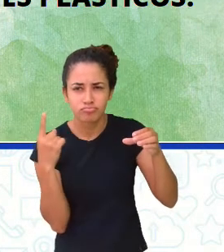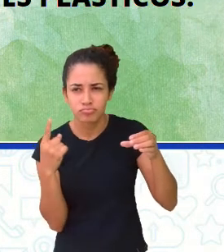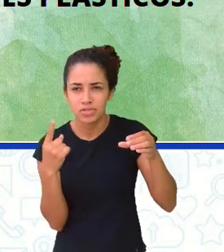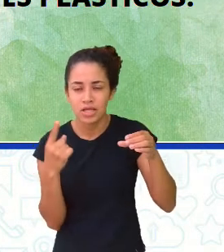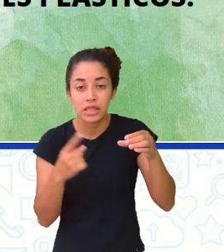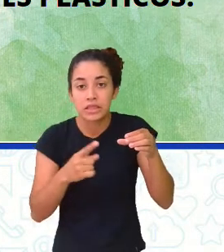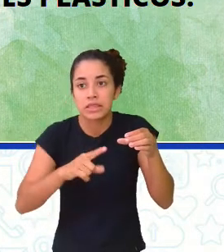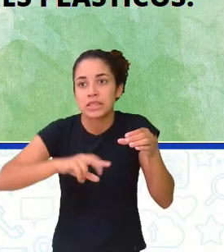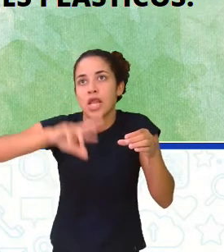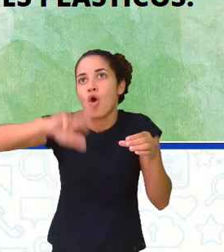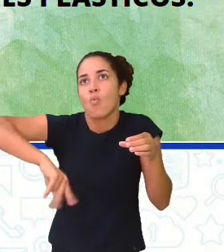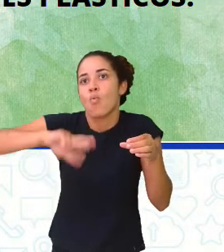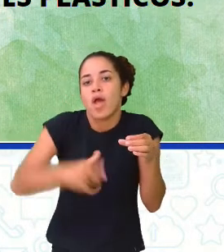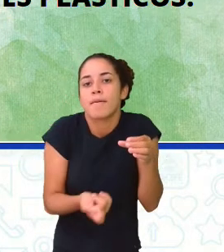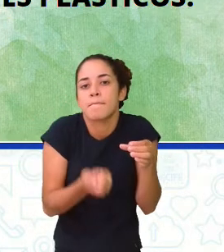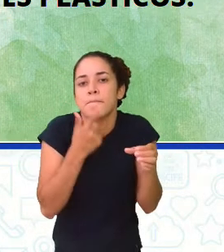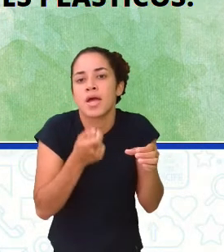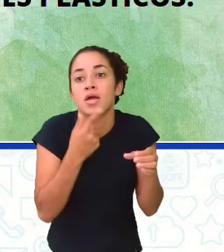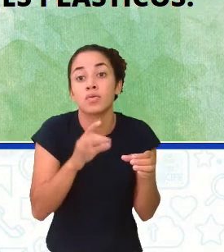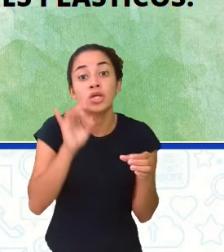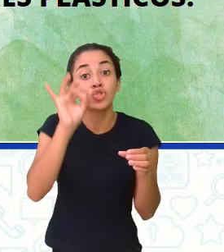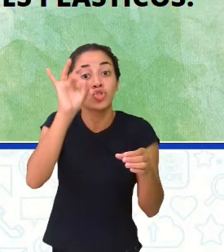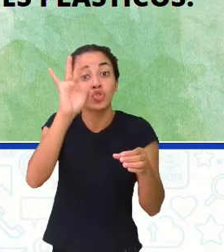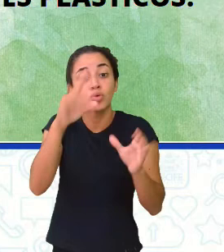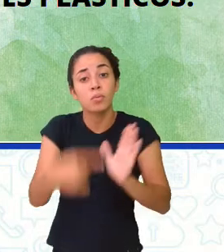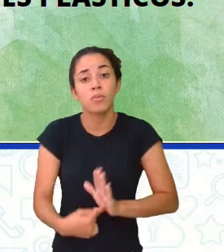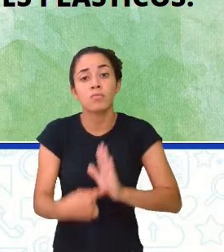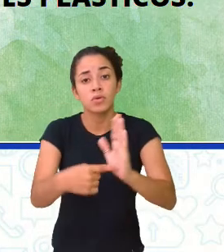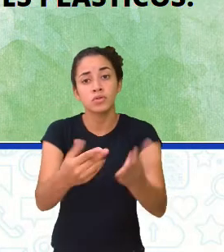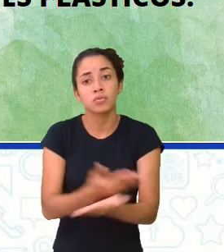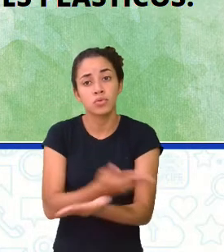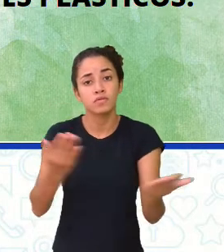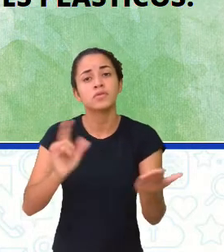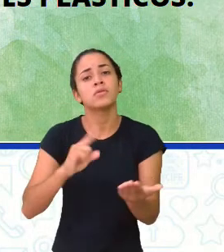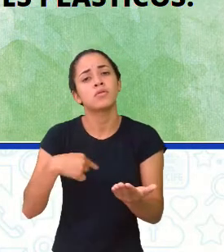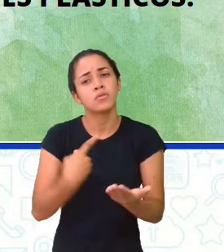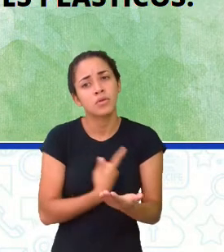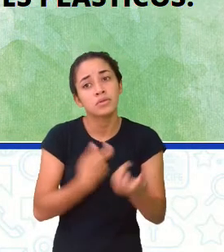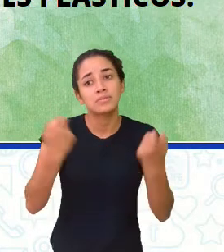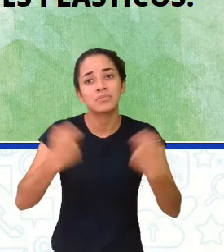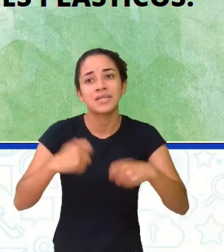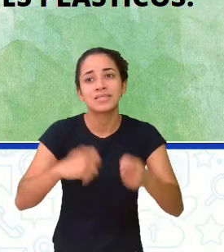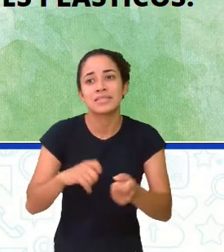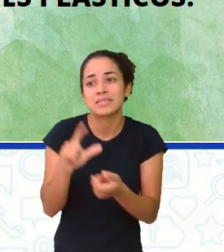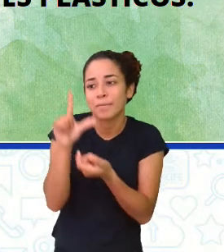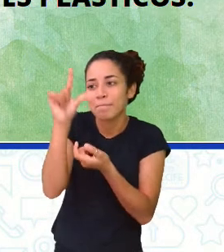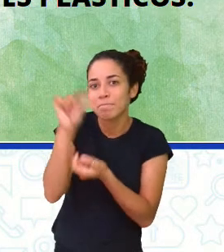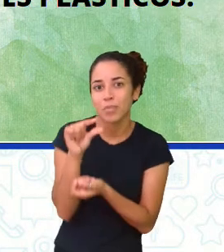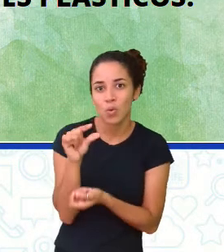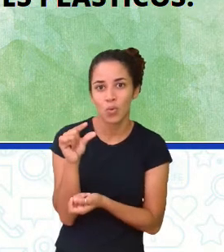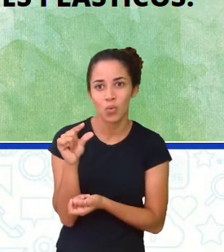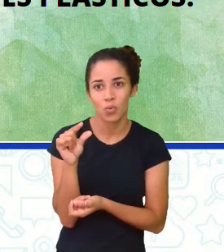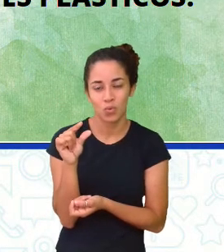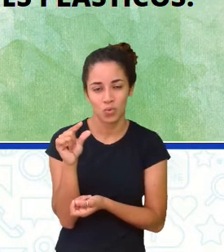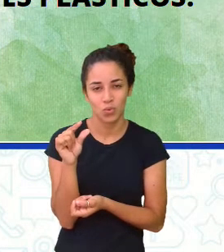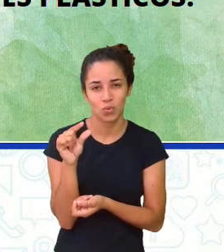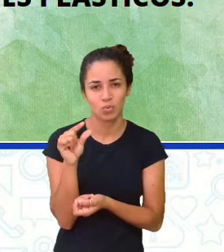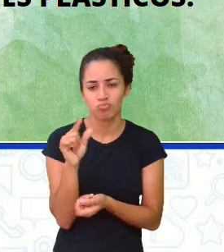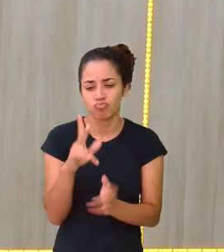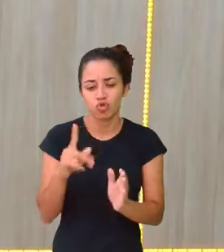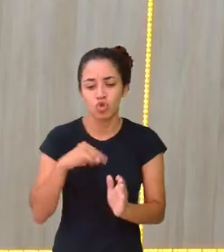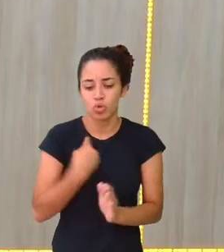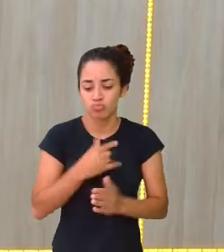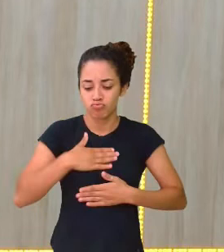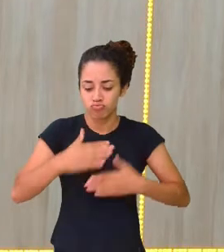da vitamina medicamento, foi só para mostrar a vocês que nós precisamos em pequena quantidade. Que o próprio organismo da